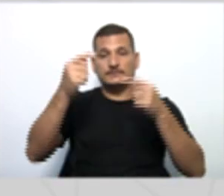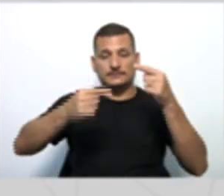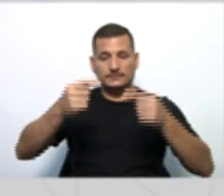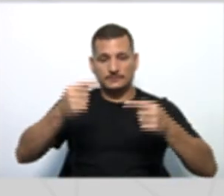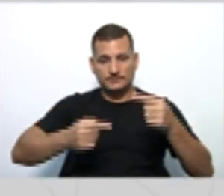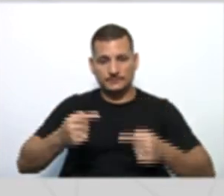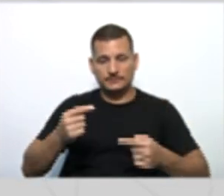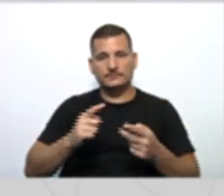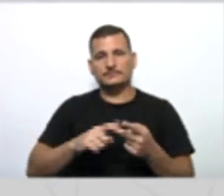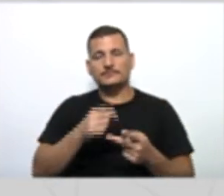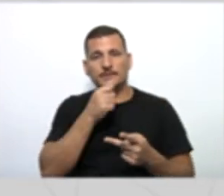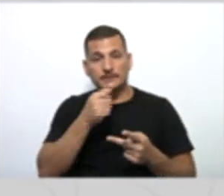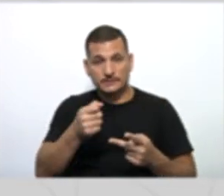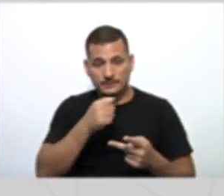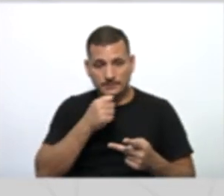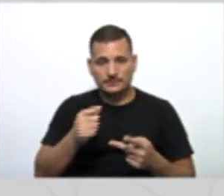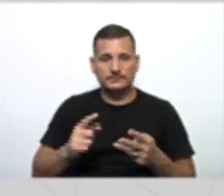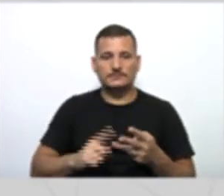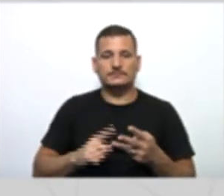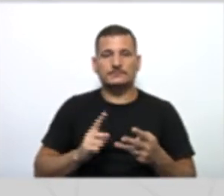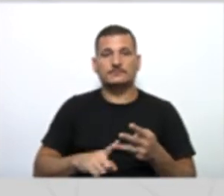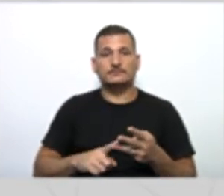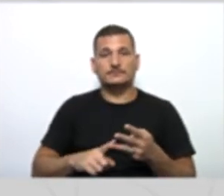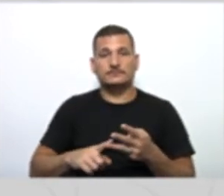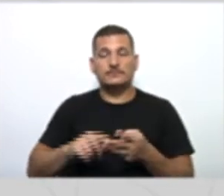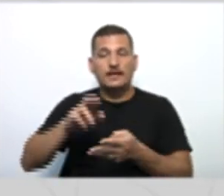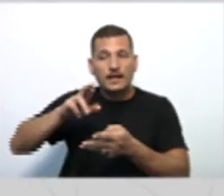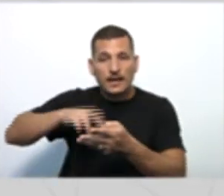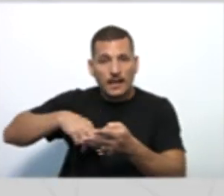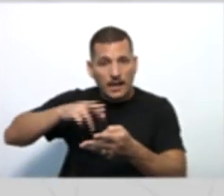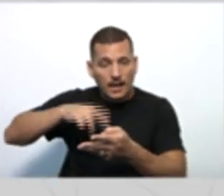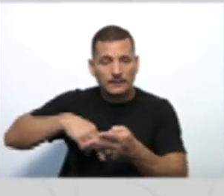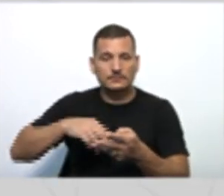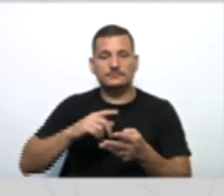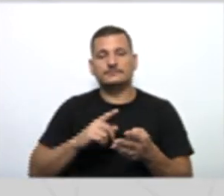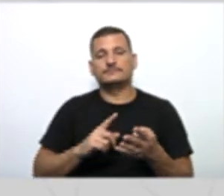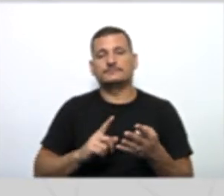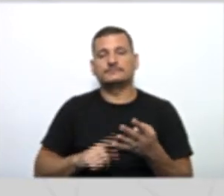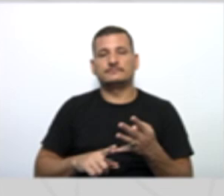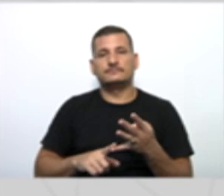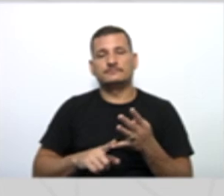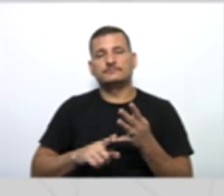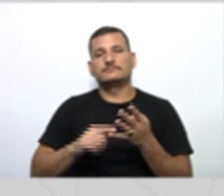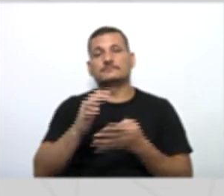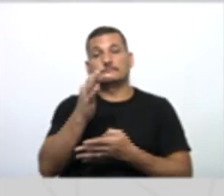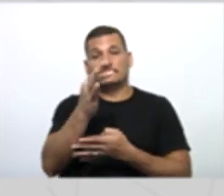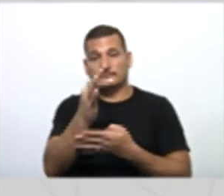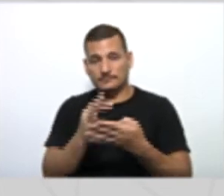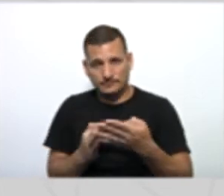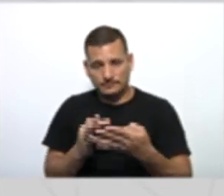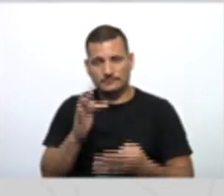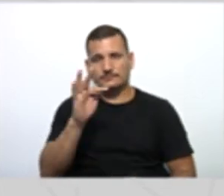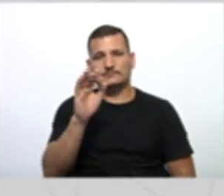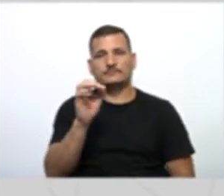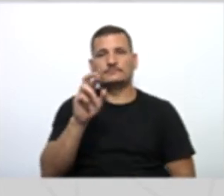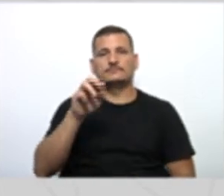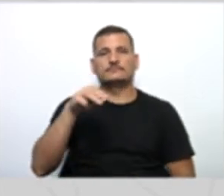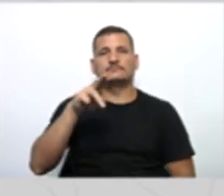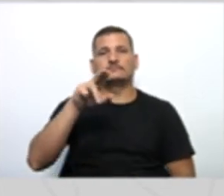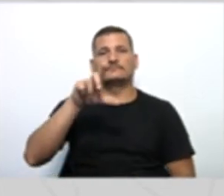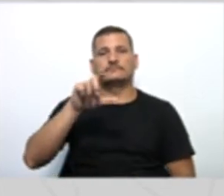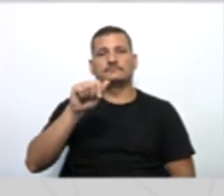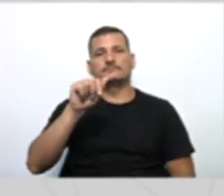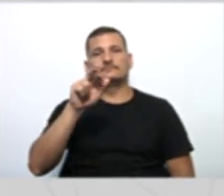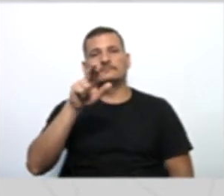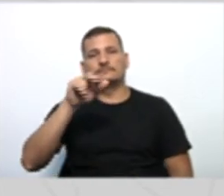a entrevista, o relato, né, ou relatório e os formulários. Nós